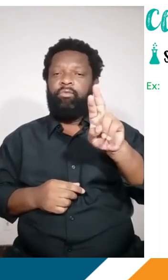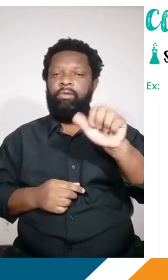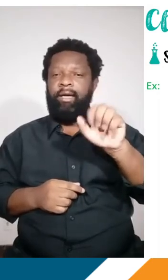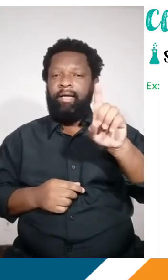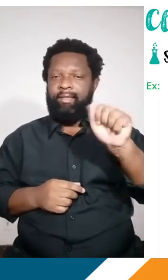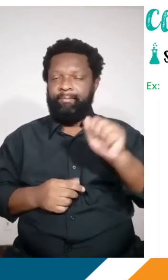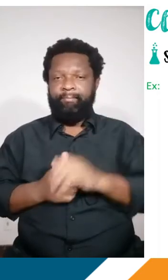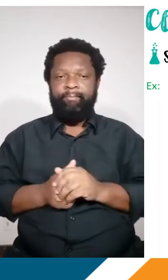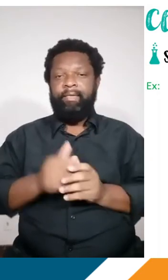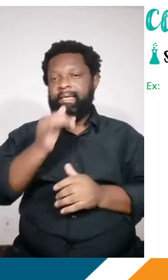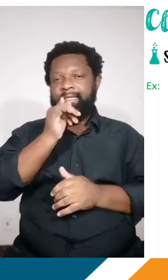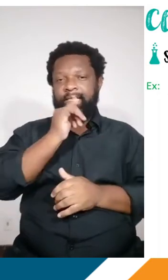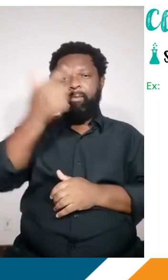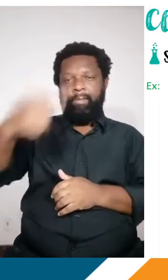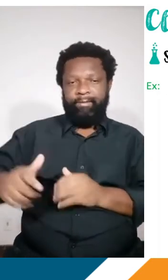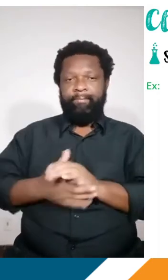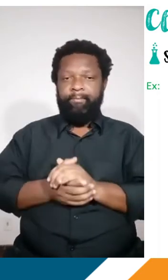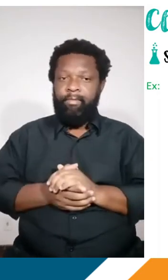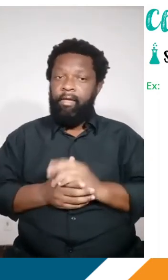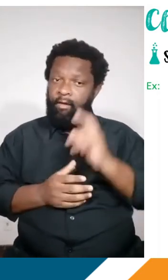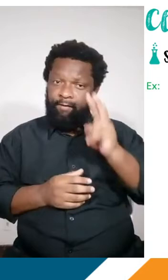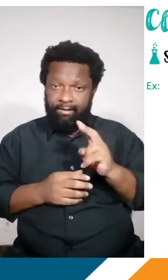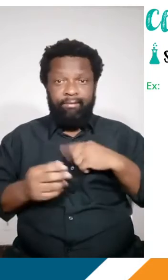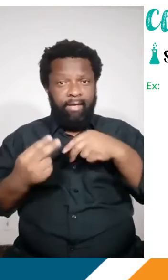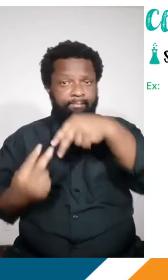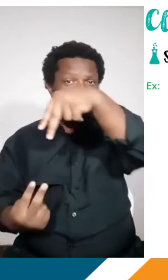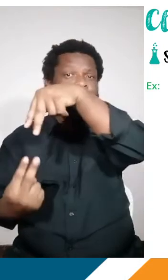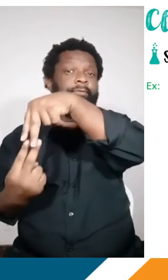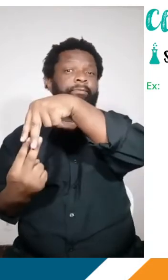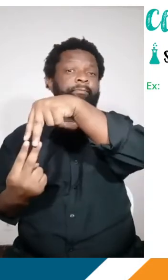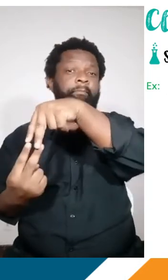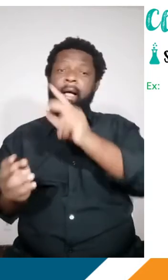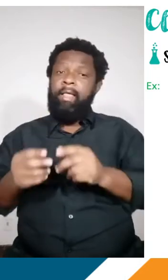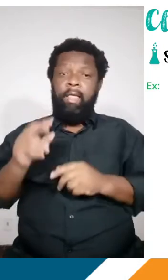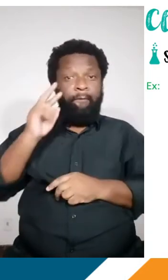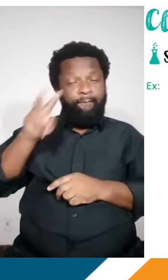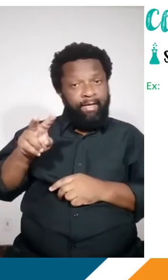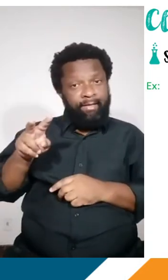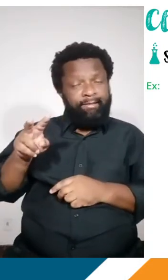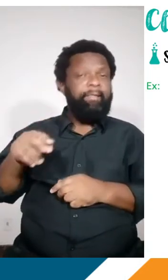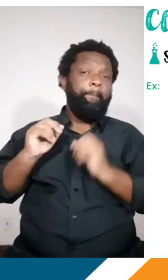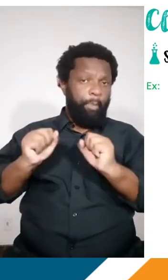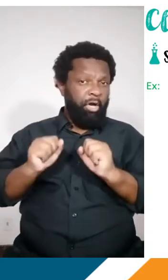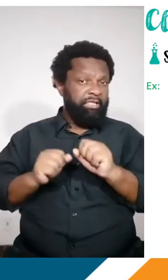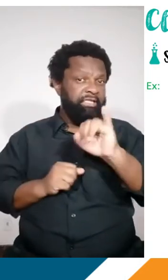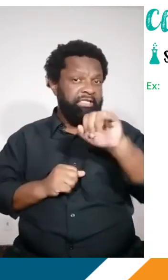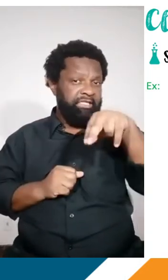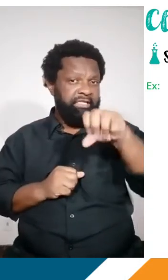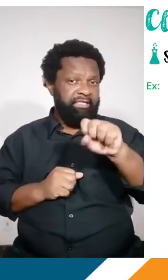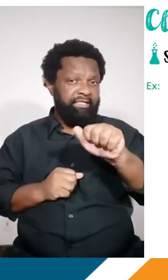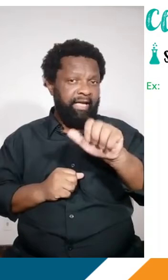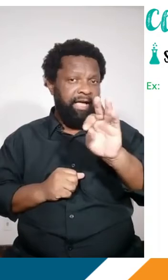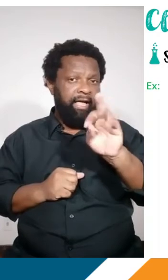eu vou colocar um outro exemplo. Aqui eu vejo que tem uma ligação múltipla, então eu penso aí na possibilidade dessa cadeia ser